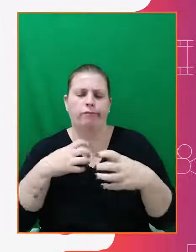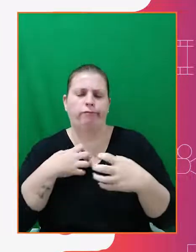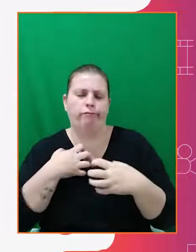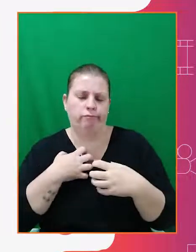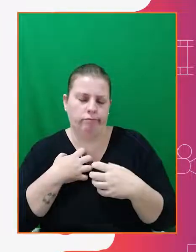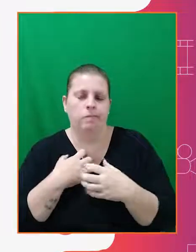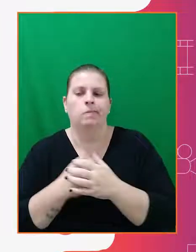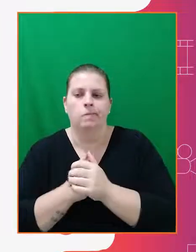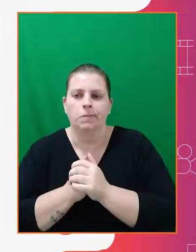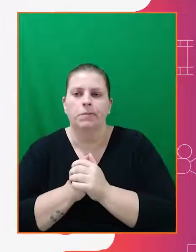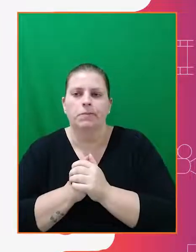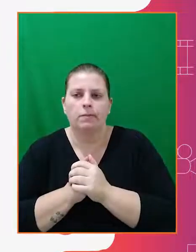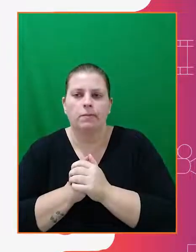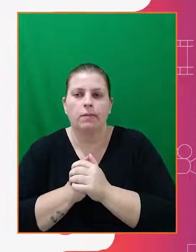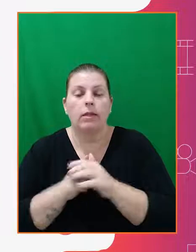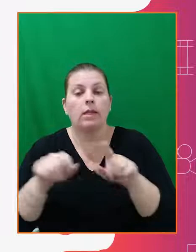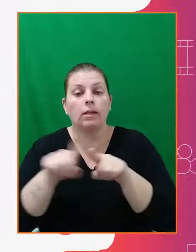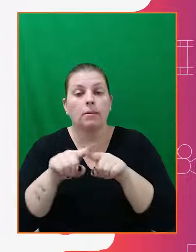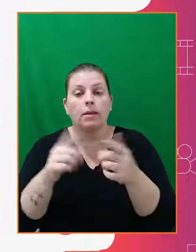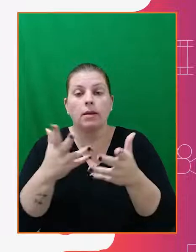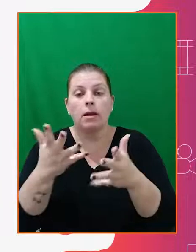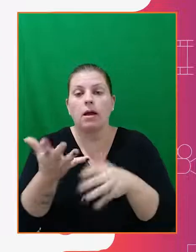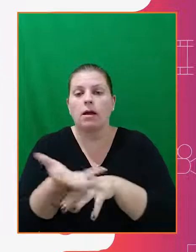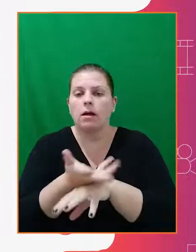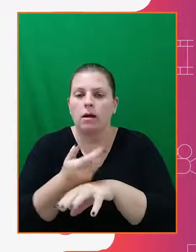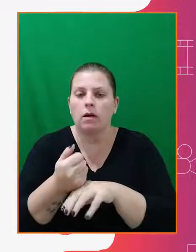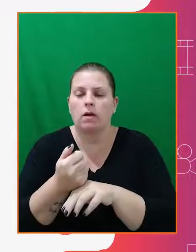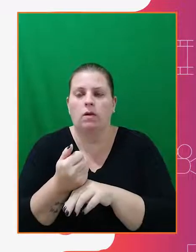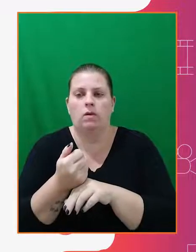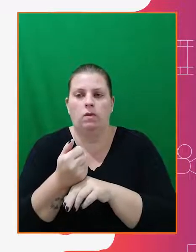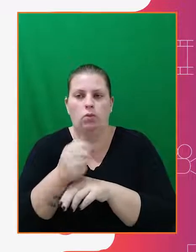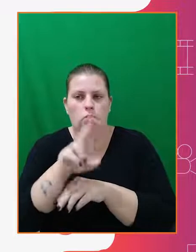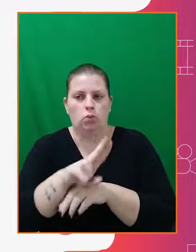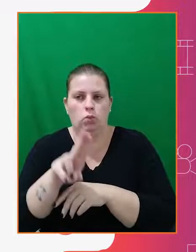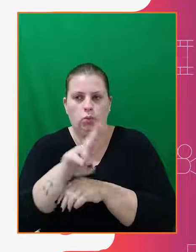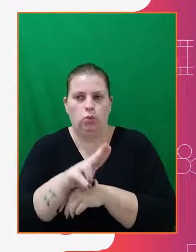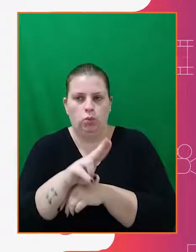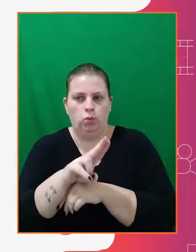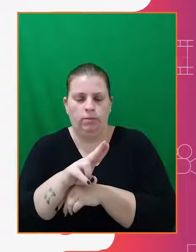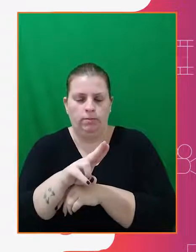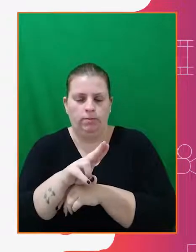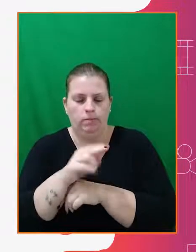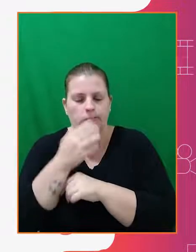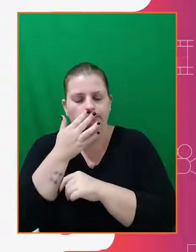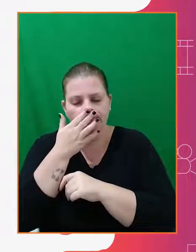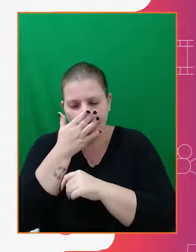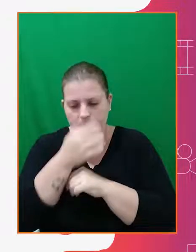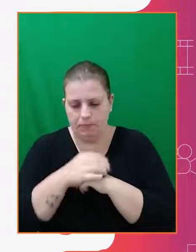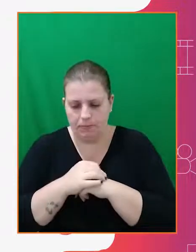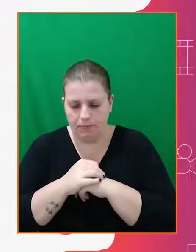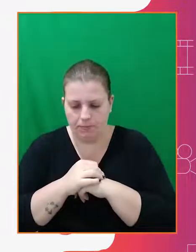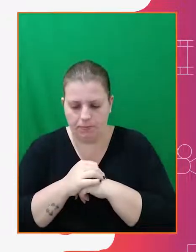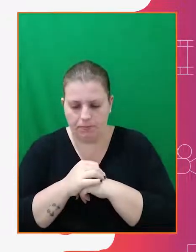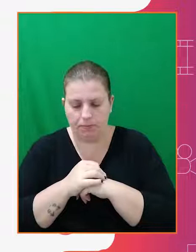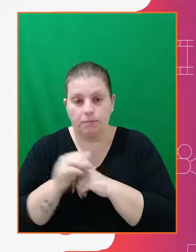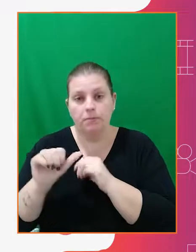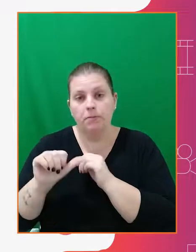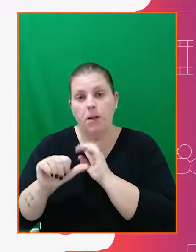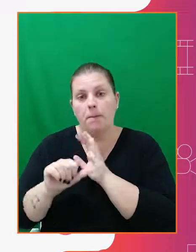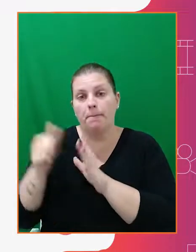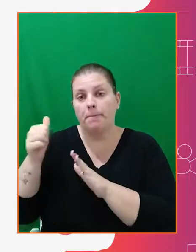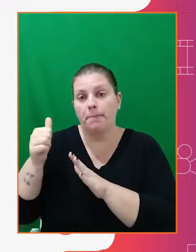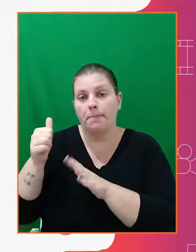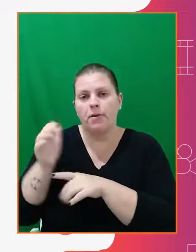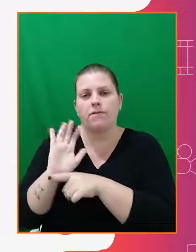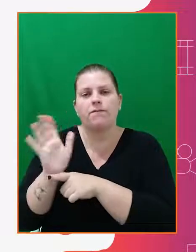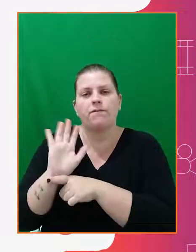uma olhada em artes de conceito que utilizam desse artifício. Essa primeira arte foi feita para o